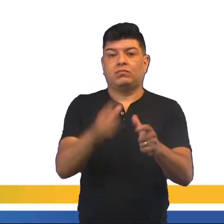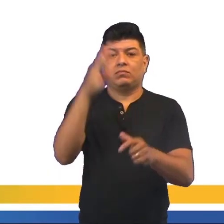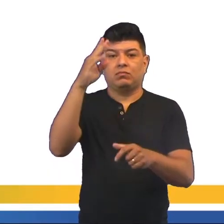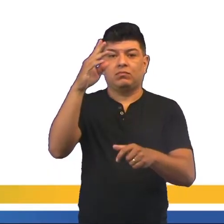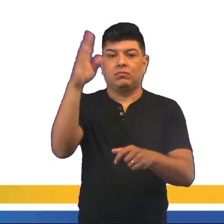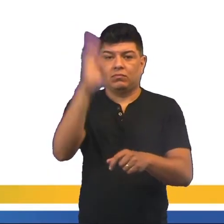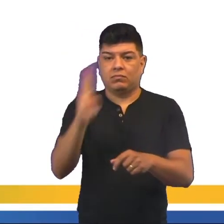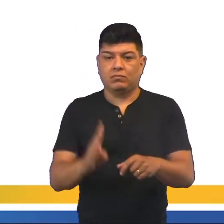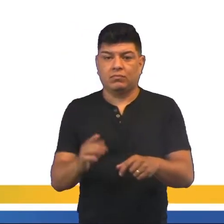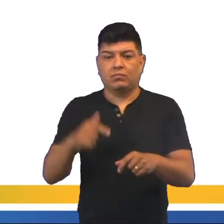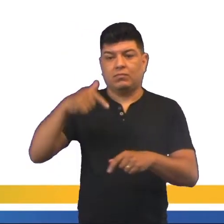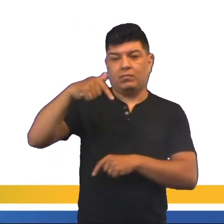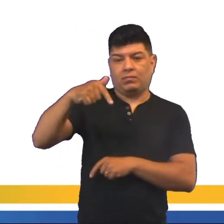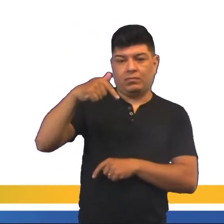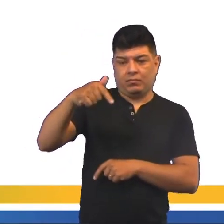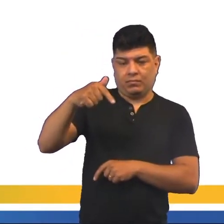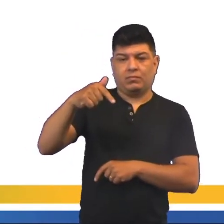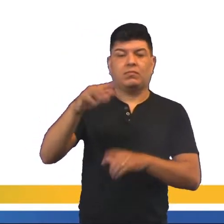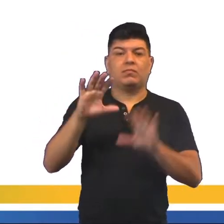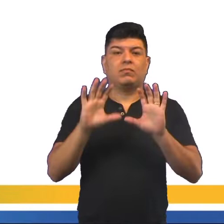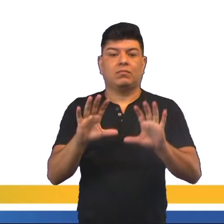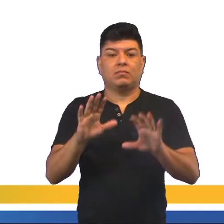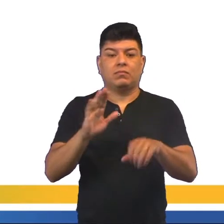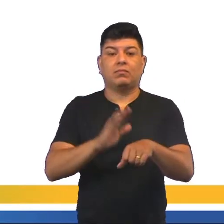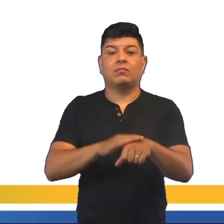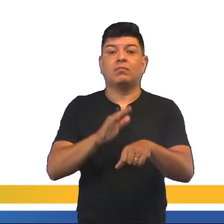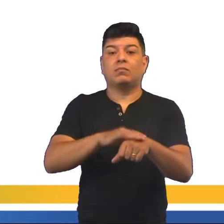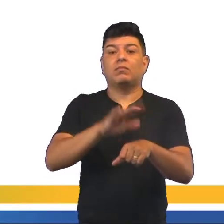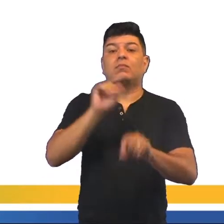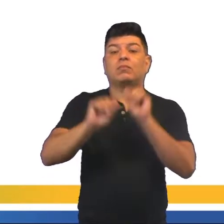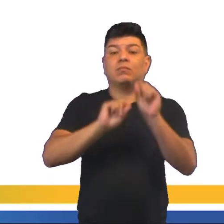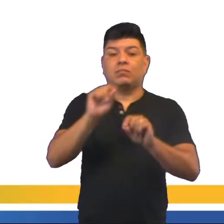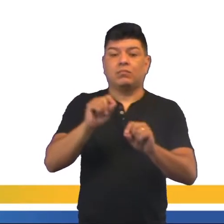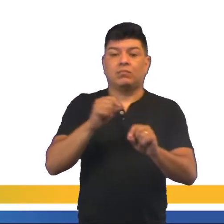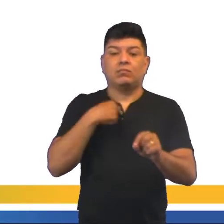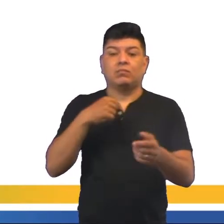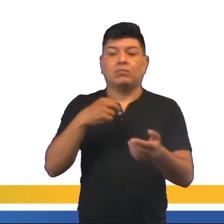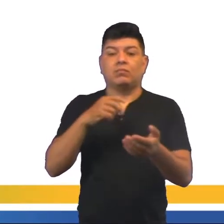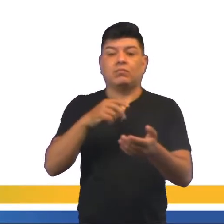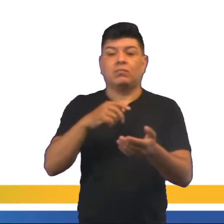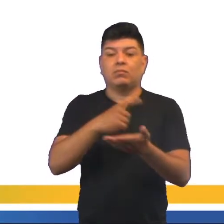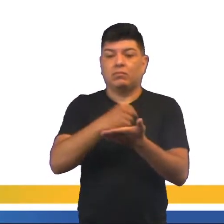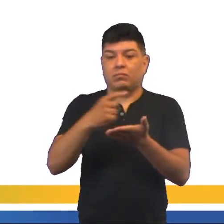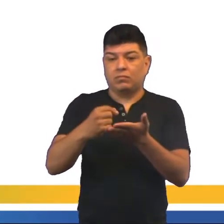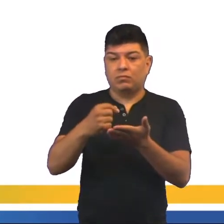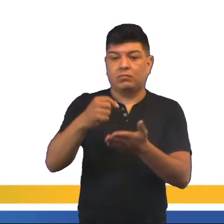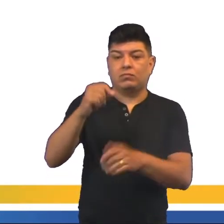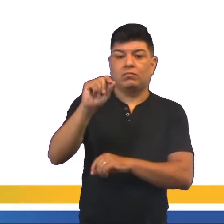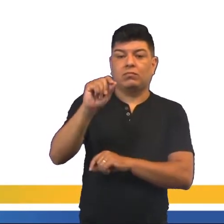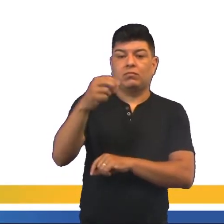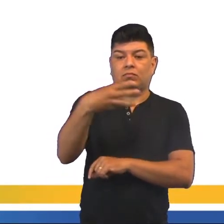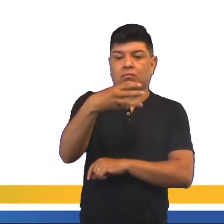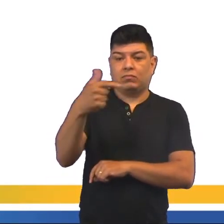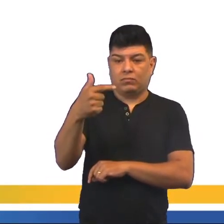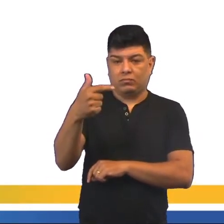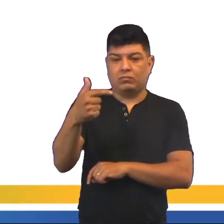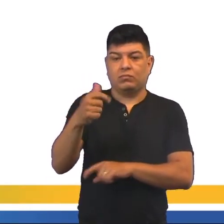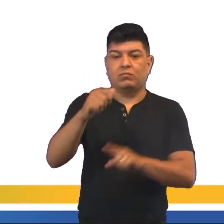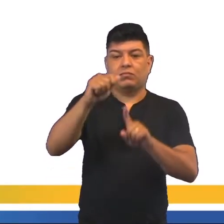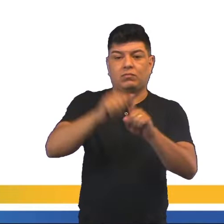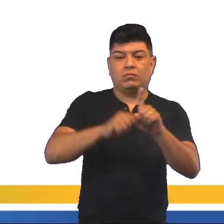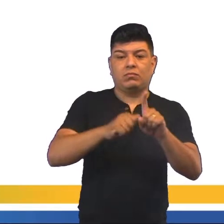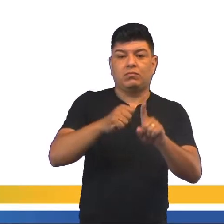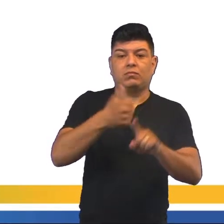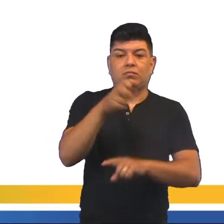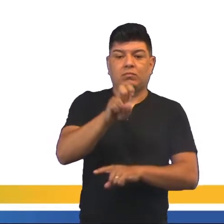7 regiões hidrográficas, mas com a resolução número 32, de 15 de outubro, ao ano